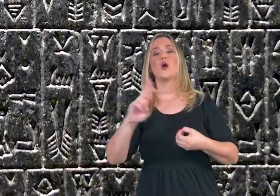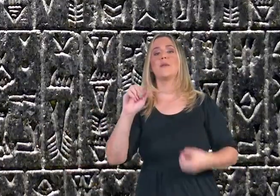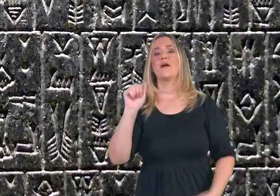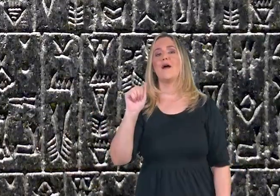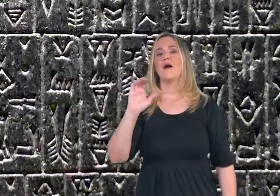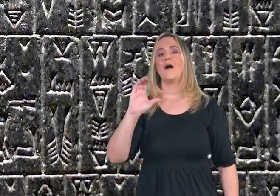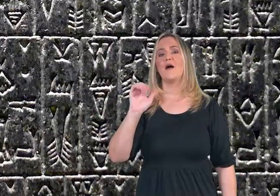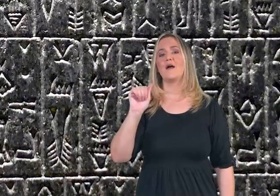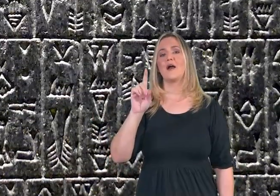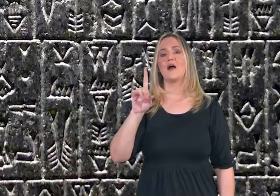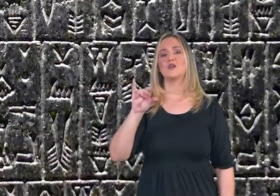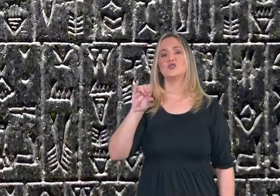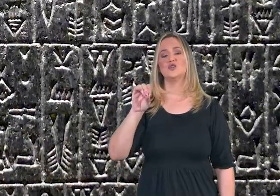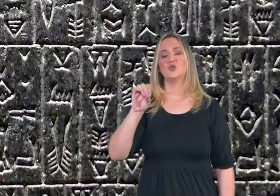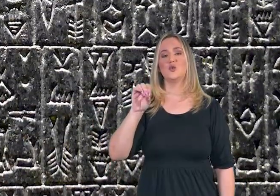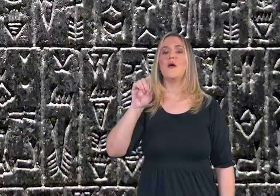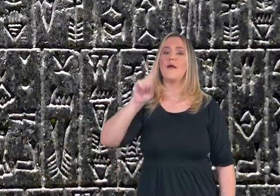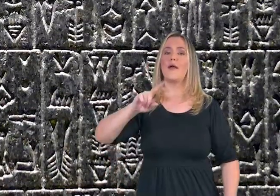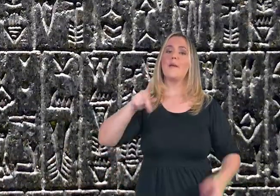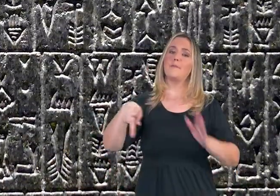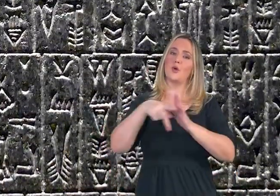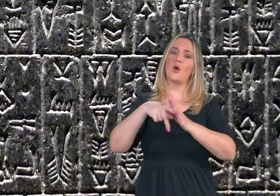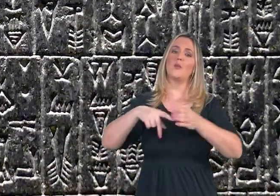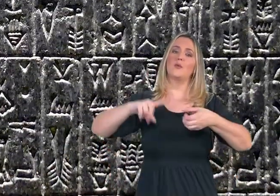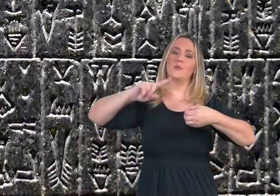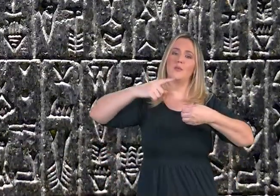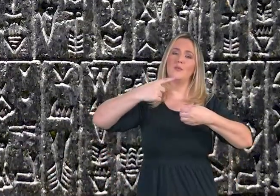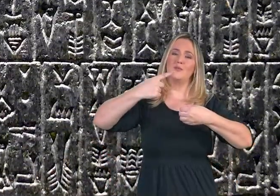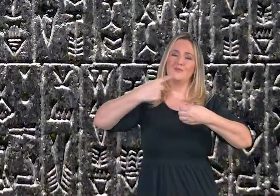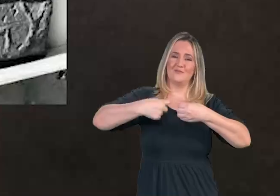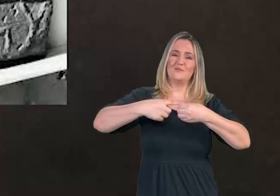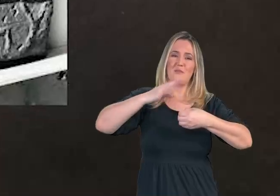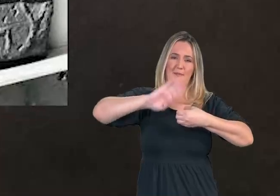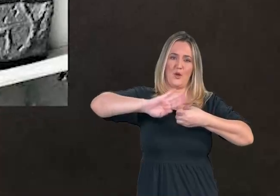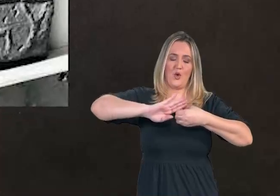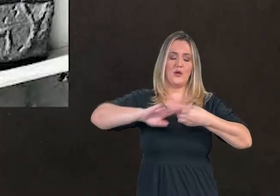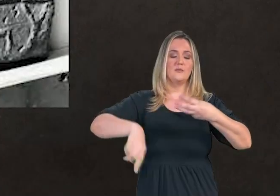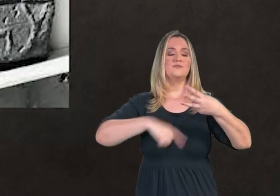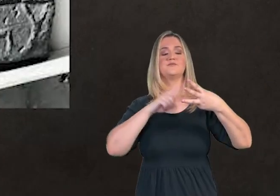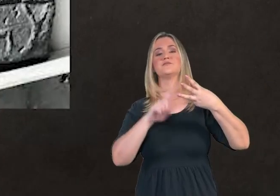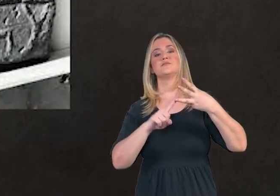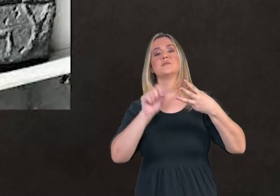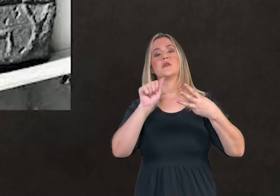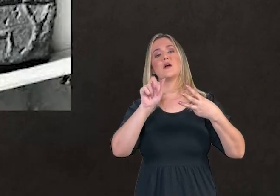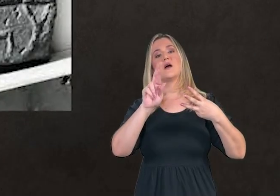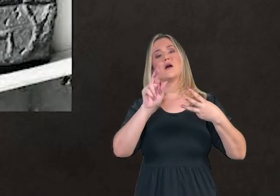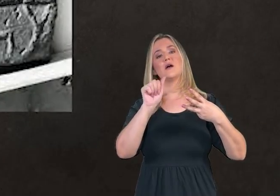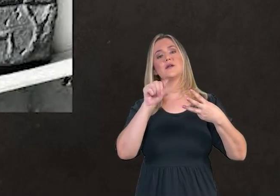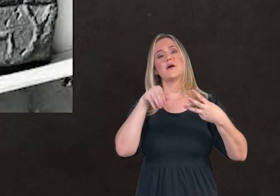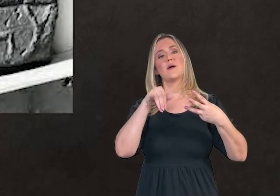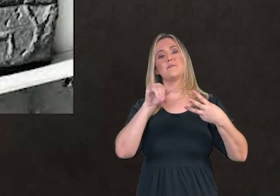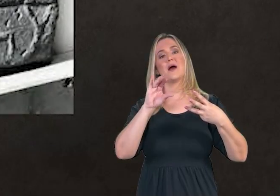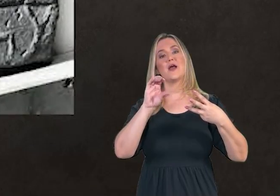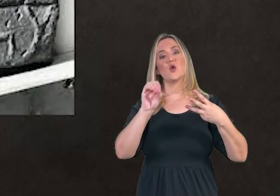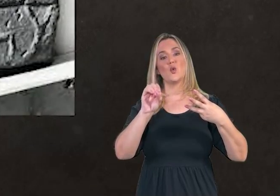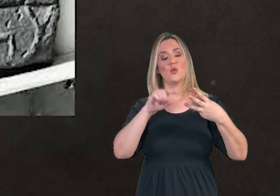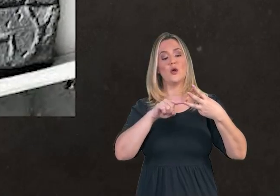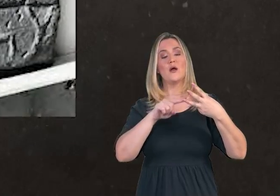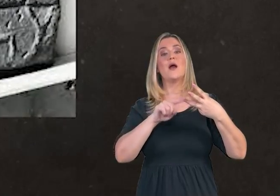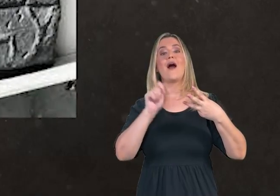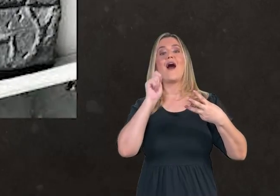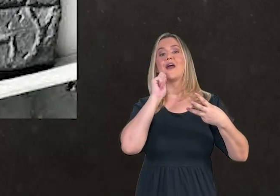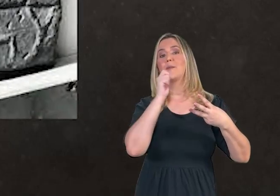dialeto nacional de origem semita, também escrito em forma cuneiforme, e finalmente o aramaico, ou a língua internacional